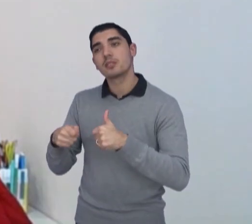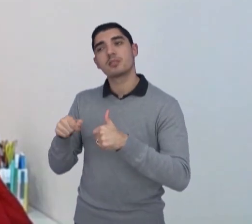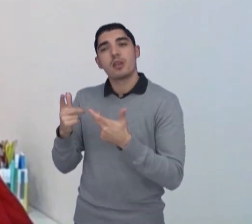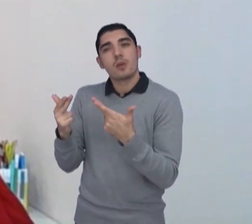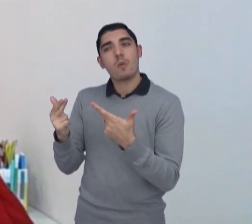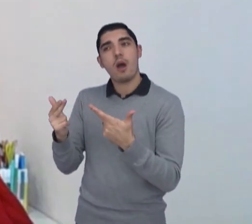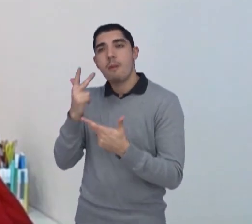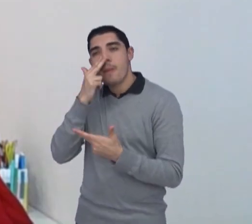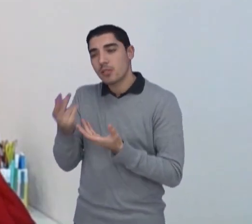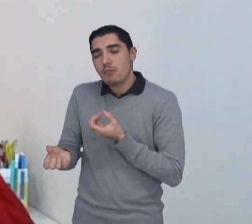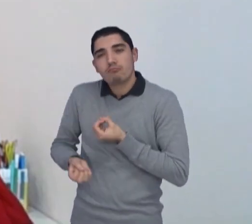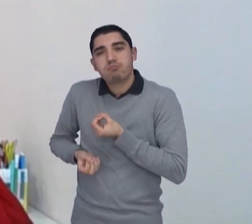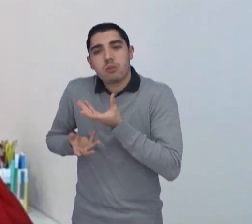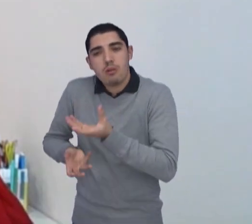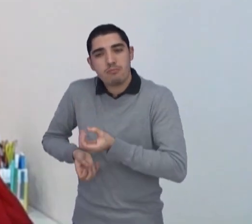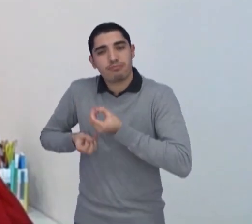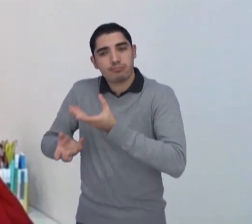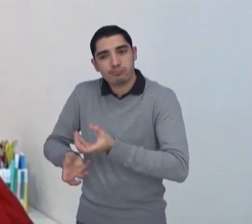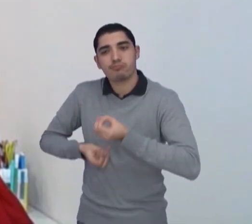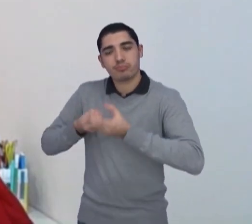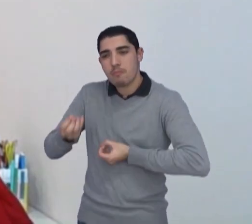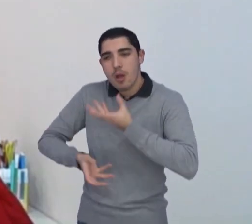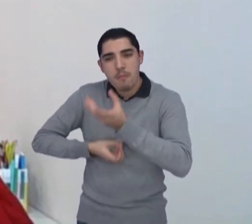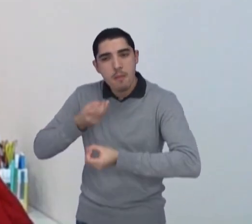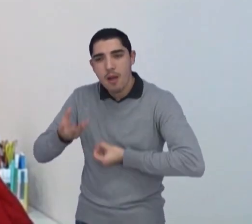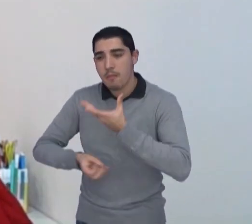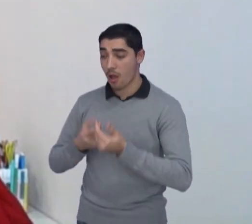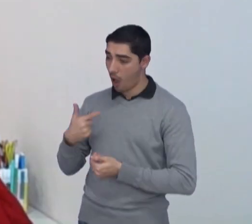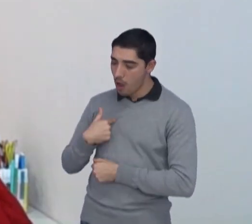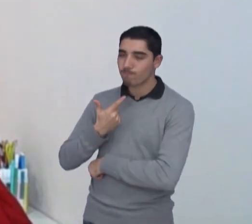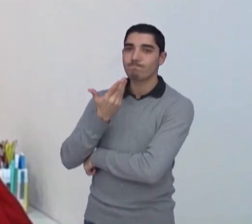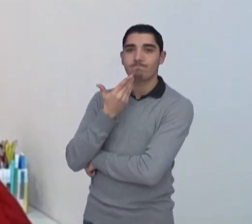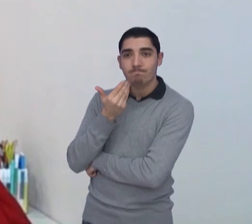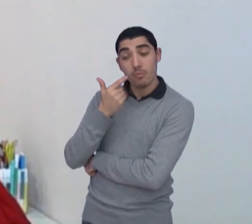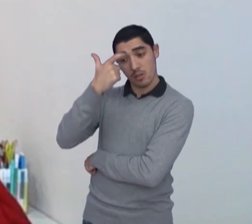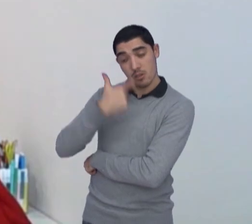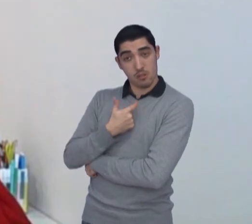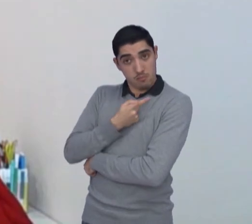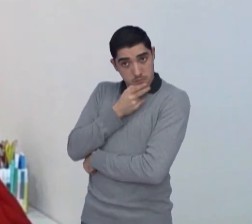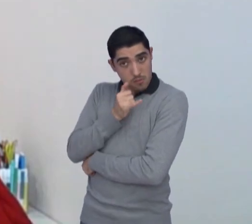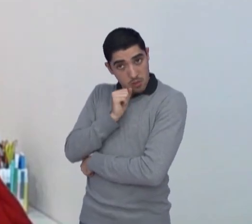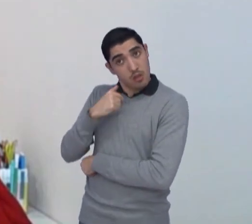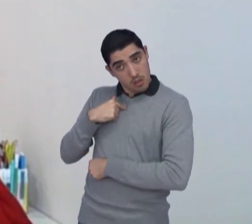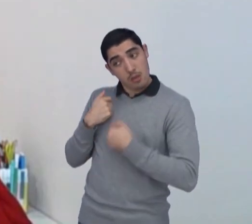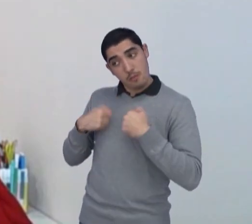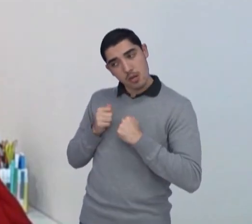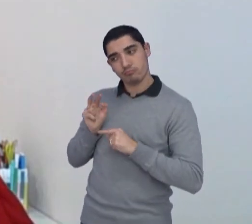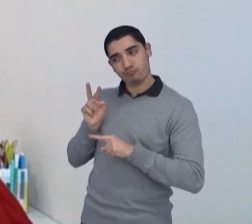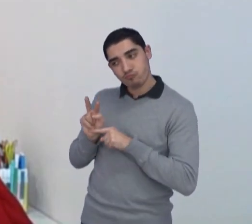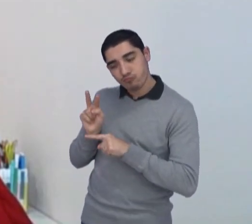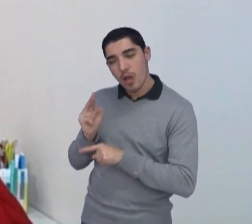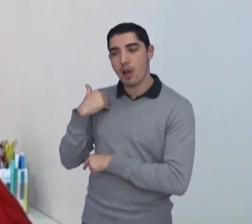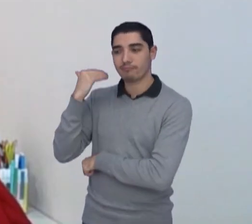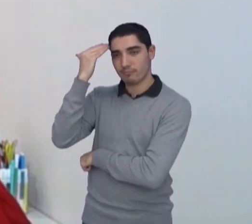muito positiva e que consiga, de fato, trazer informações que você, enquanto pai e mãe, precisa, do que muitas vezes através